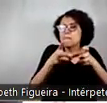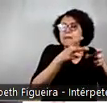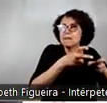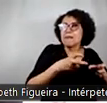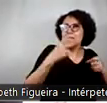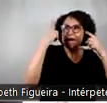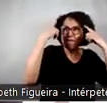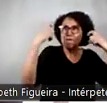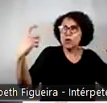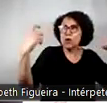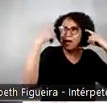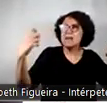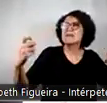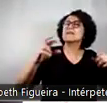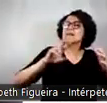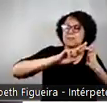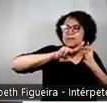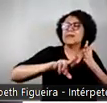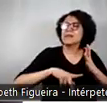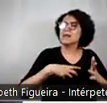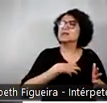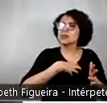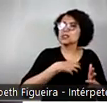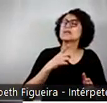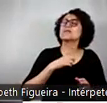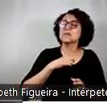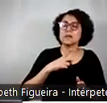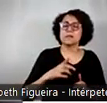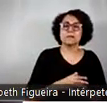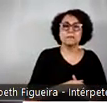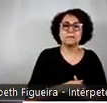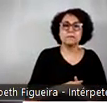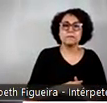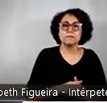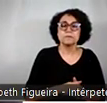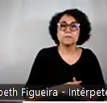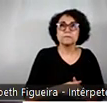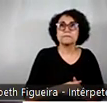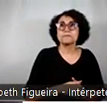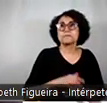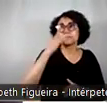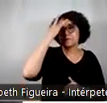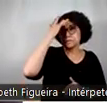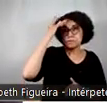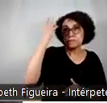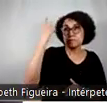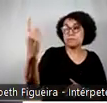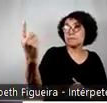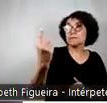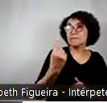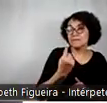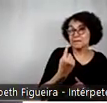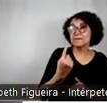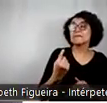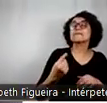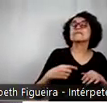no contrabando de imigrantes, né, de uma pessoa que está, às vezes, né, recém-chegada no Brasil, né, acompanhada aí de um amigo, né, que